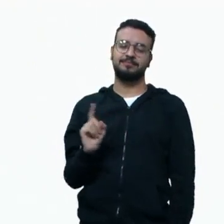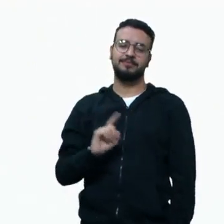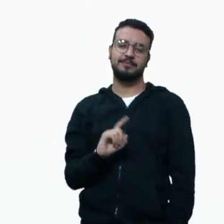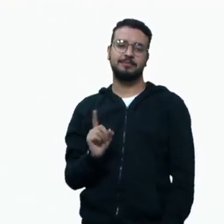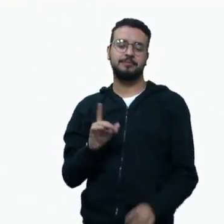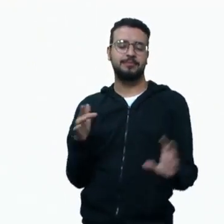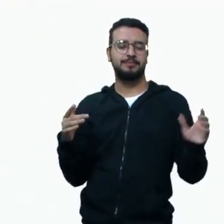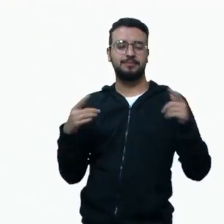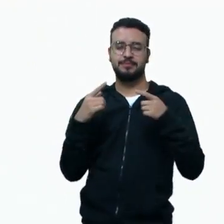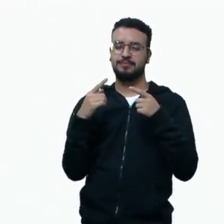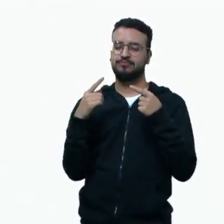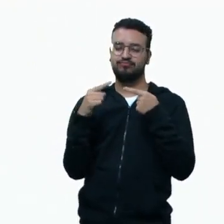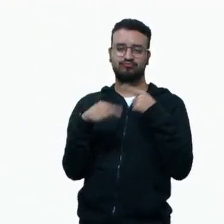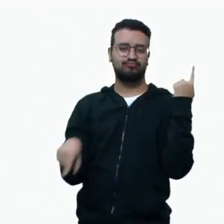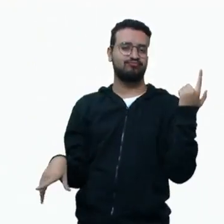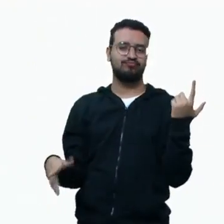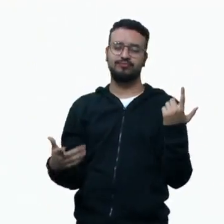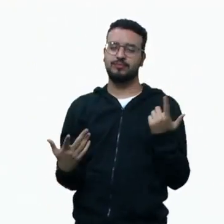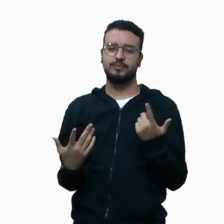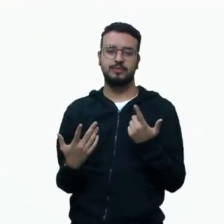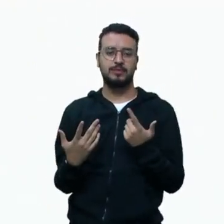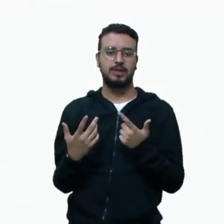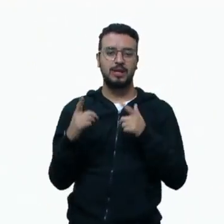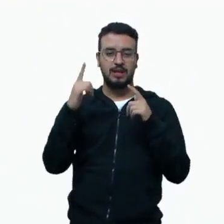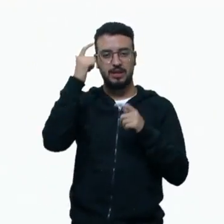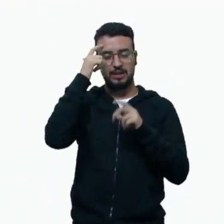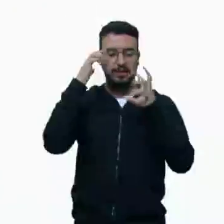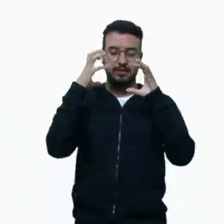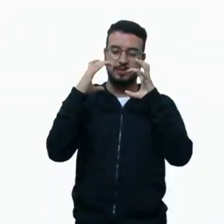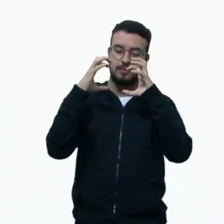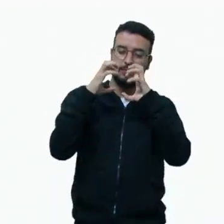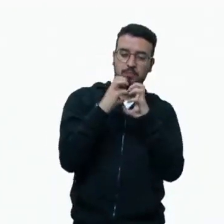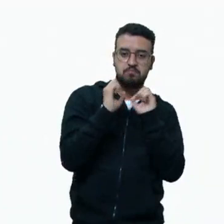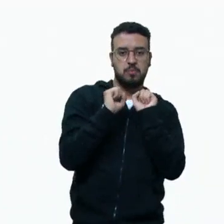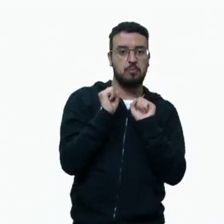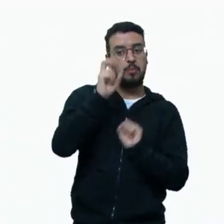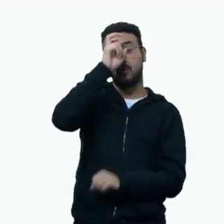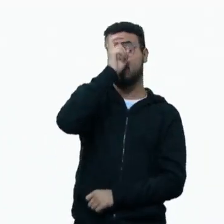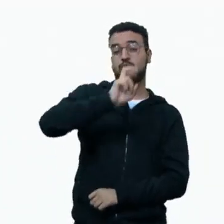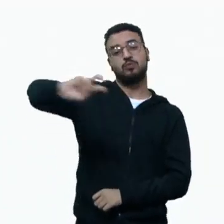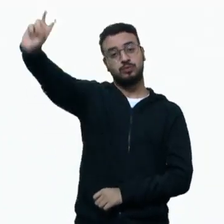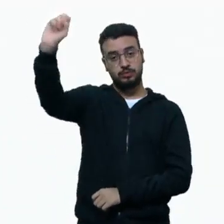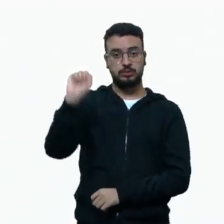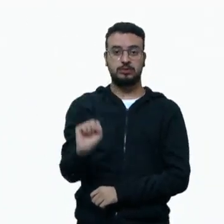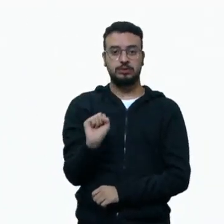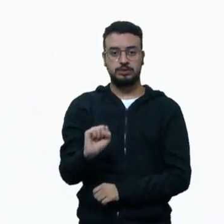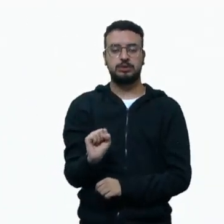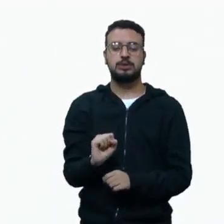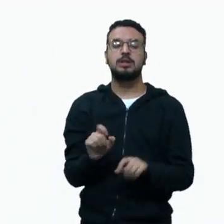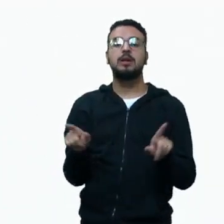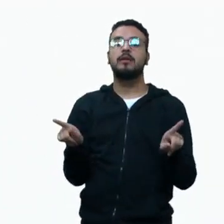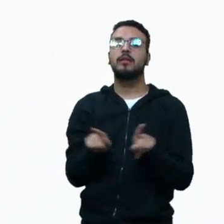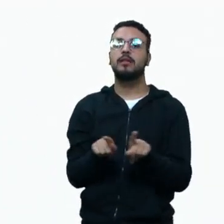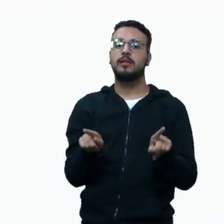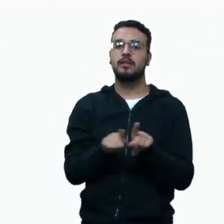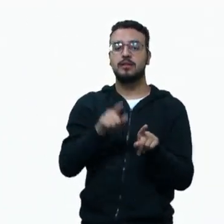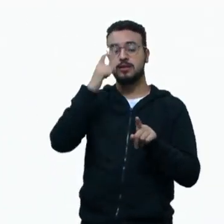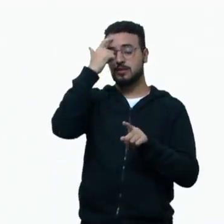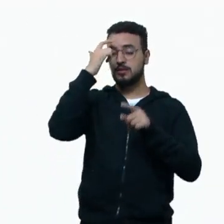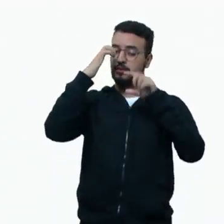sobre inteligência. E, como você já deve imaginar, ele é sensível a toxinas e drogas. Tá